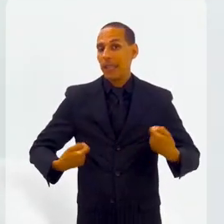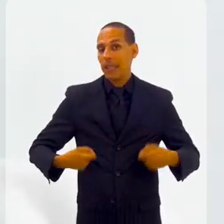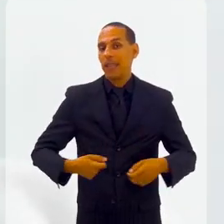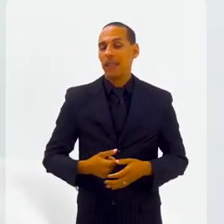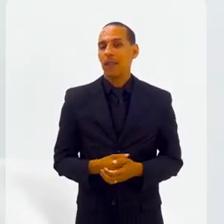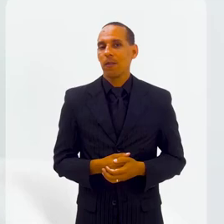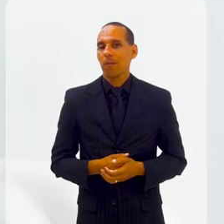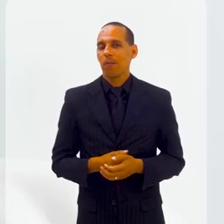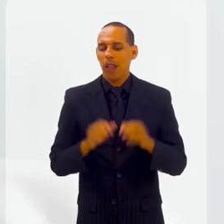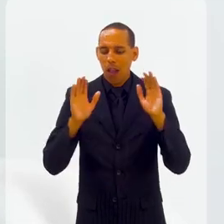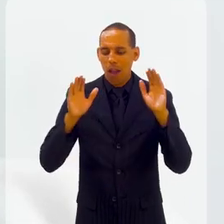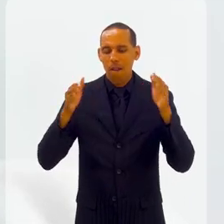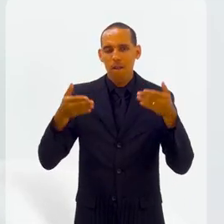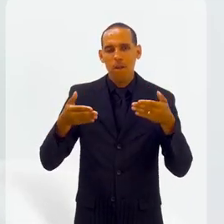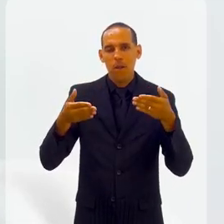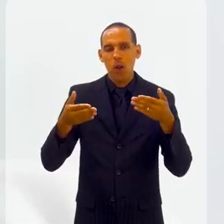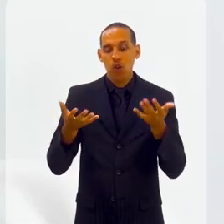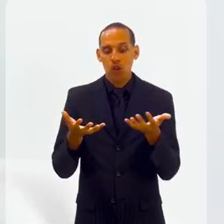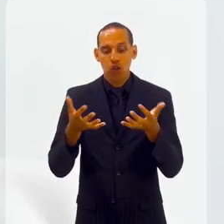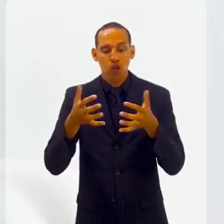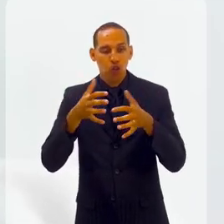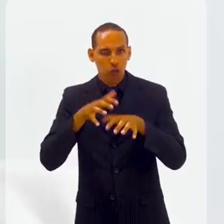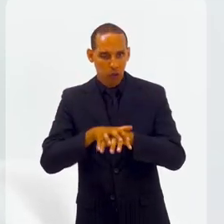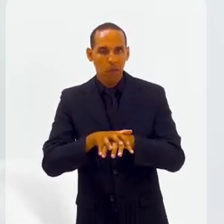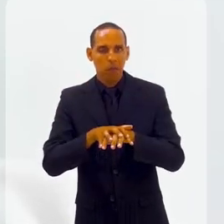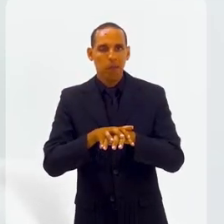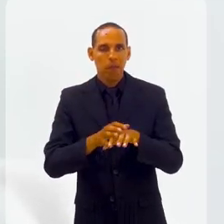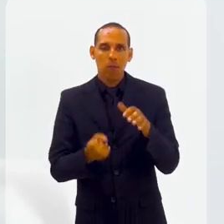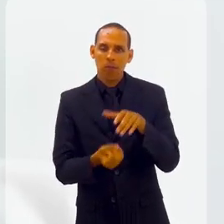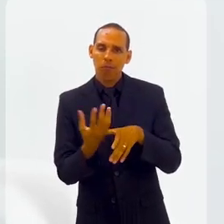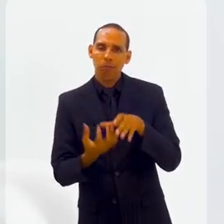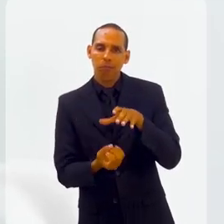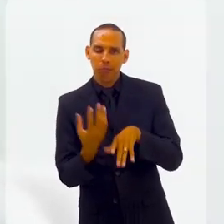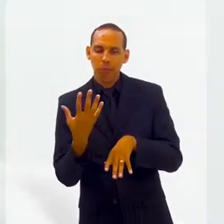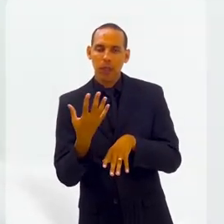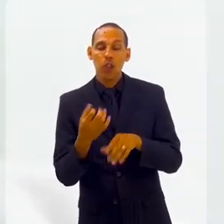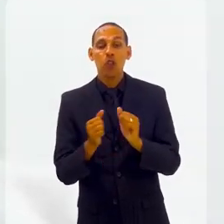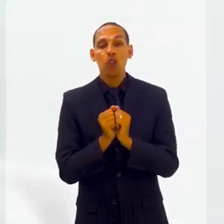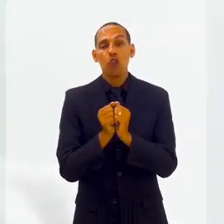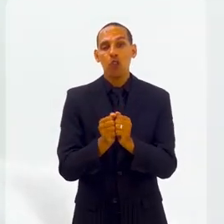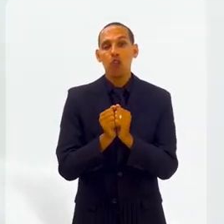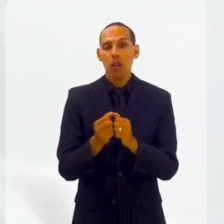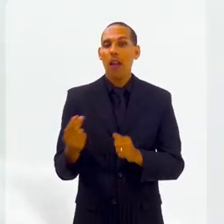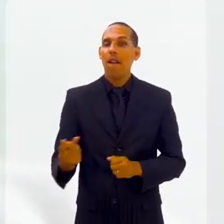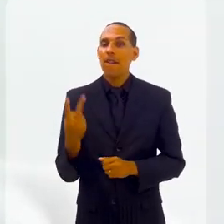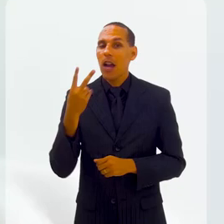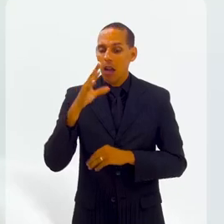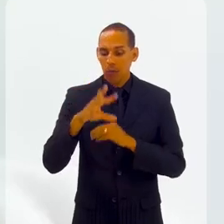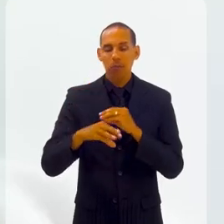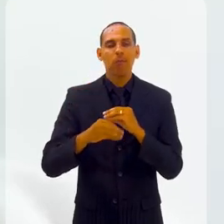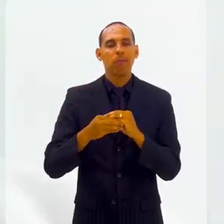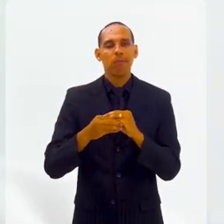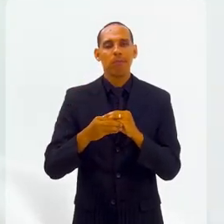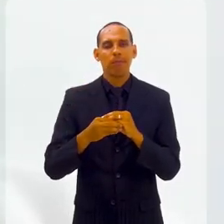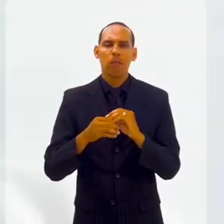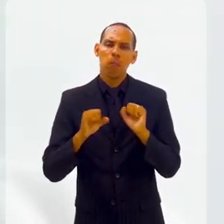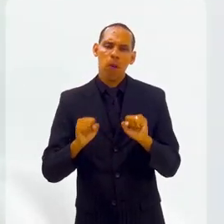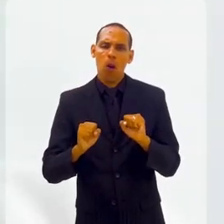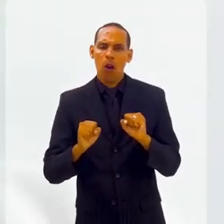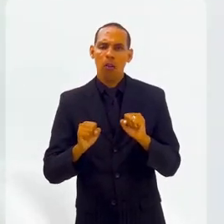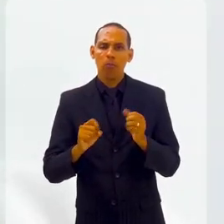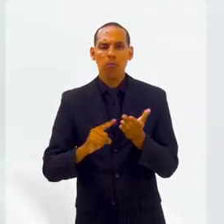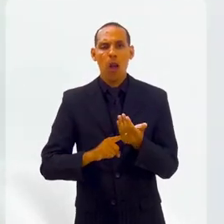a gente deve estar focado na inclusão produtiva com agregação de valor né como soluções